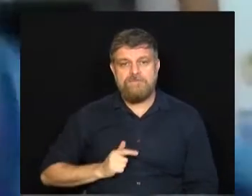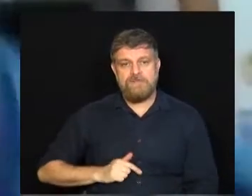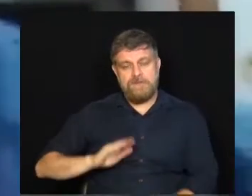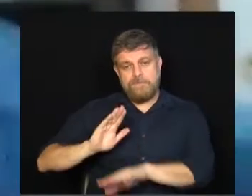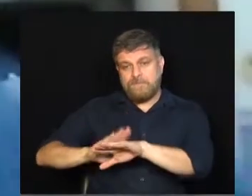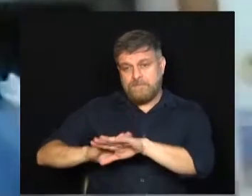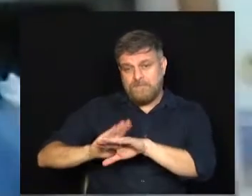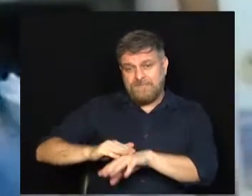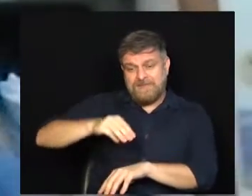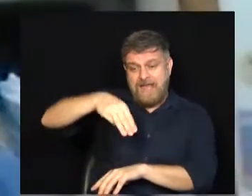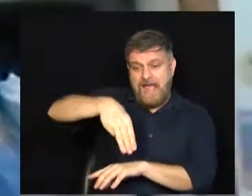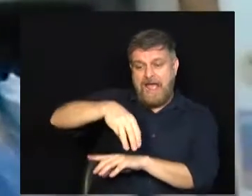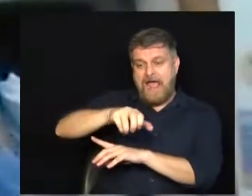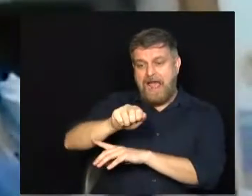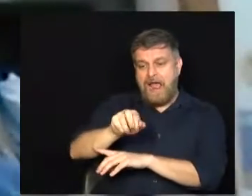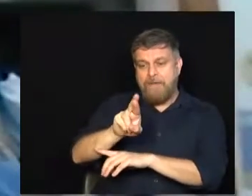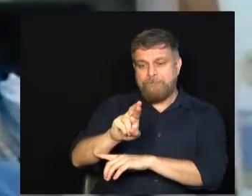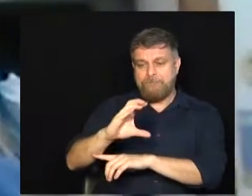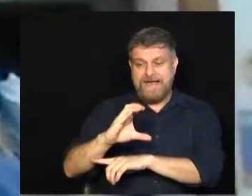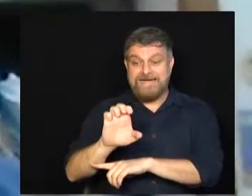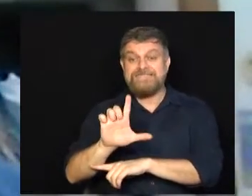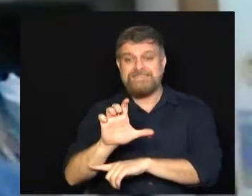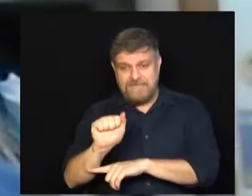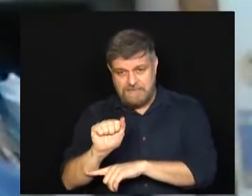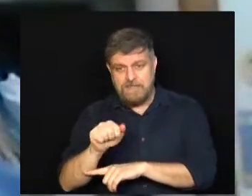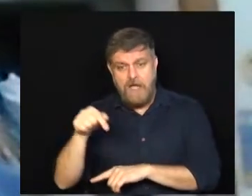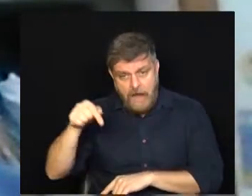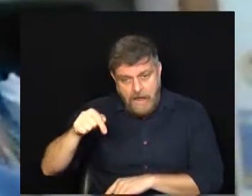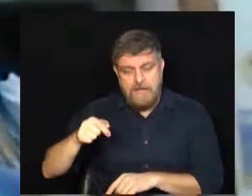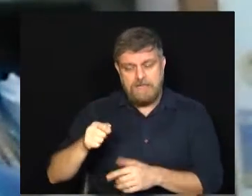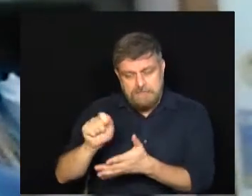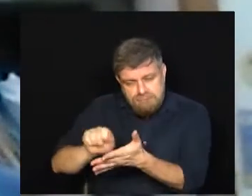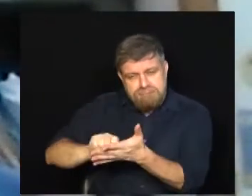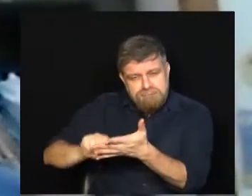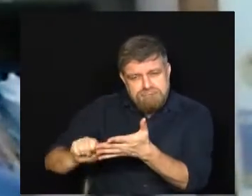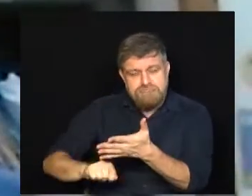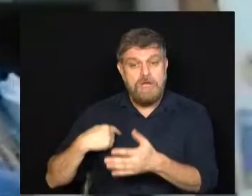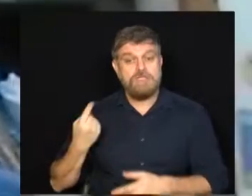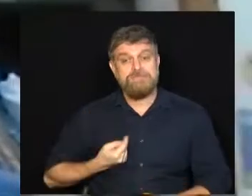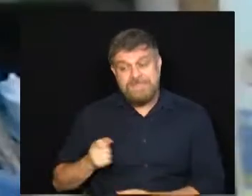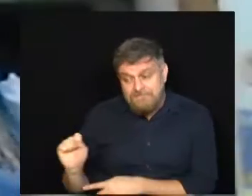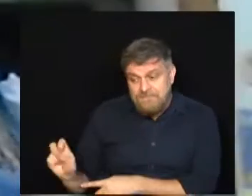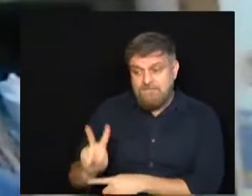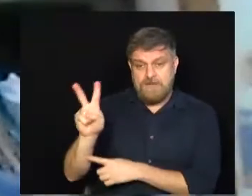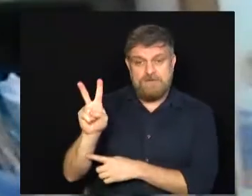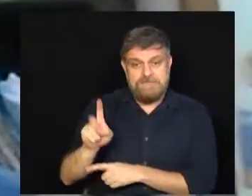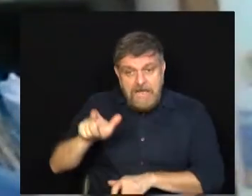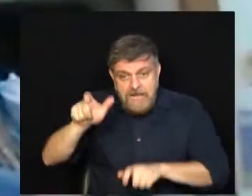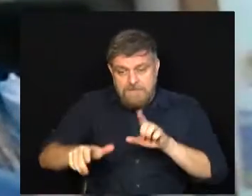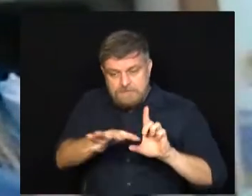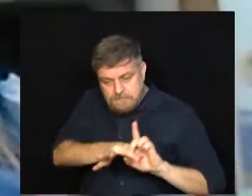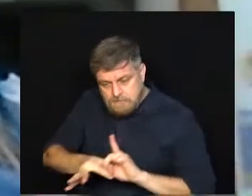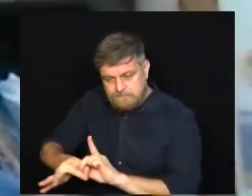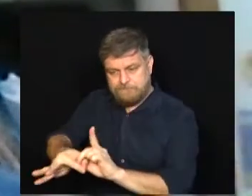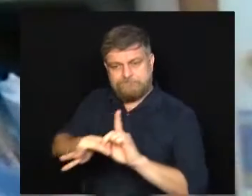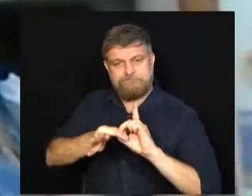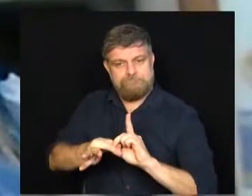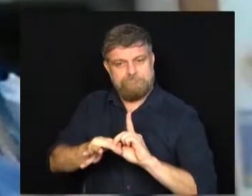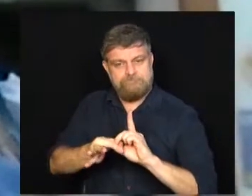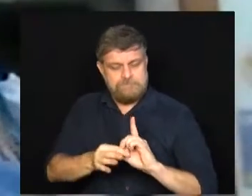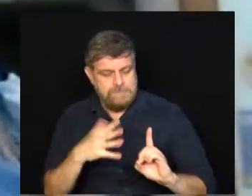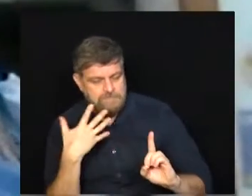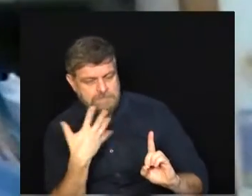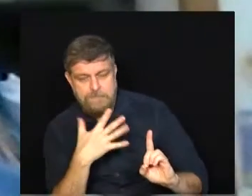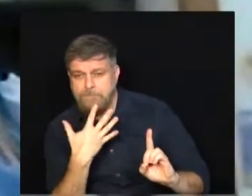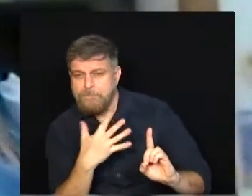Porque a gente também tem que registrar, porque afinal de contas, nós temos que conhecer e valorizar nossos aliados e aliados. Nós